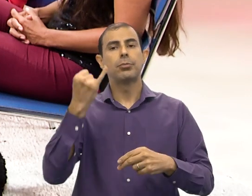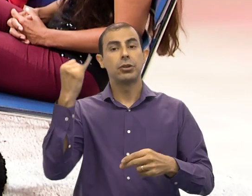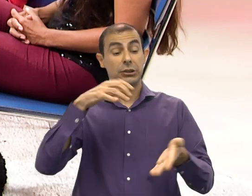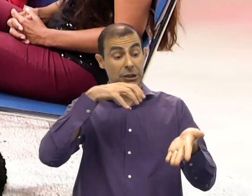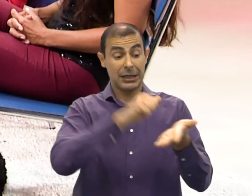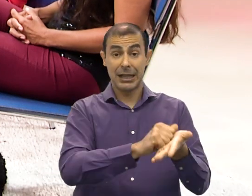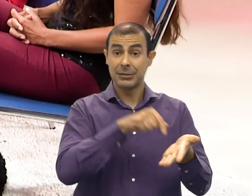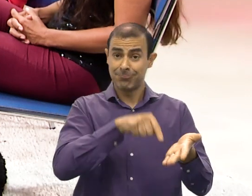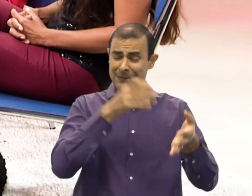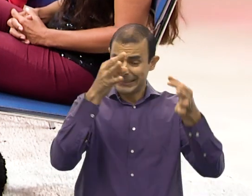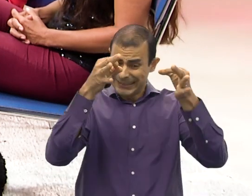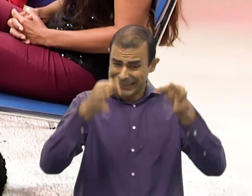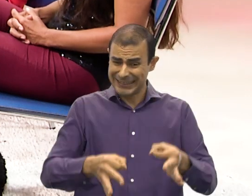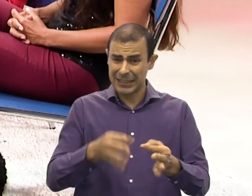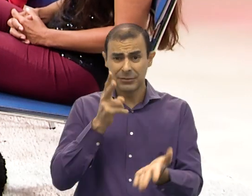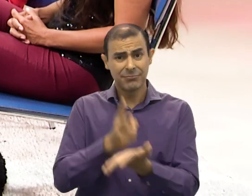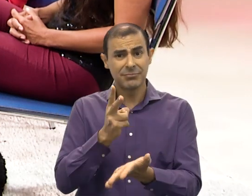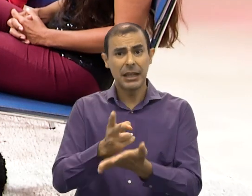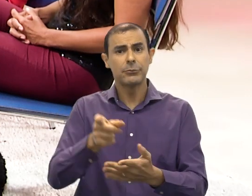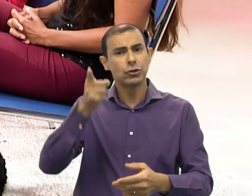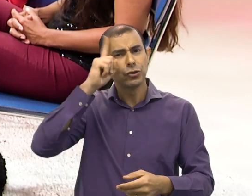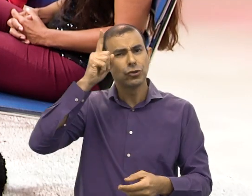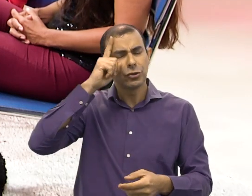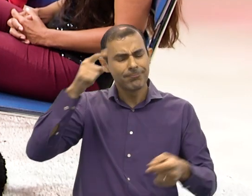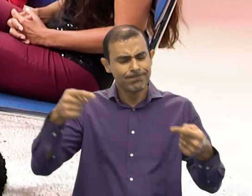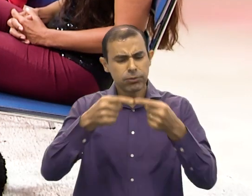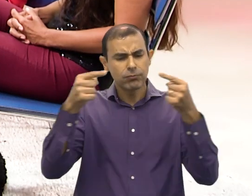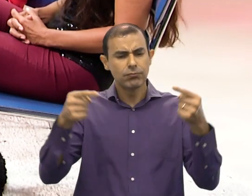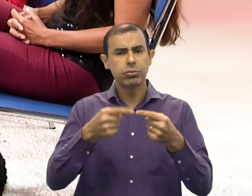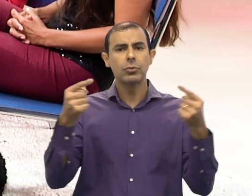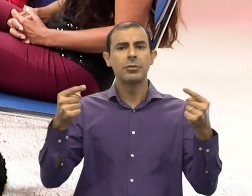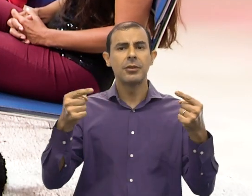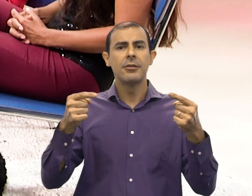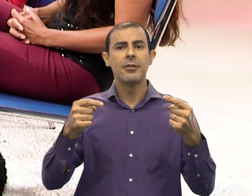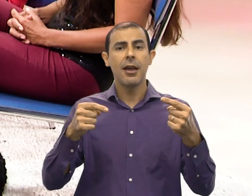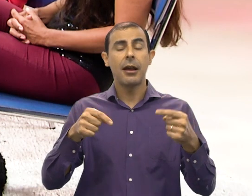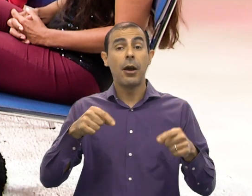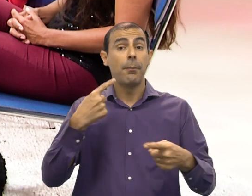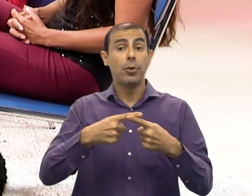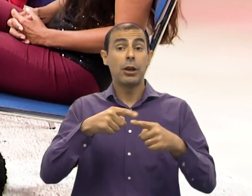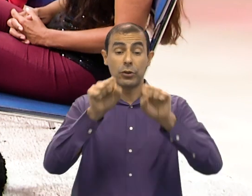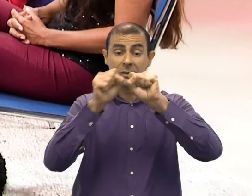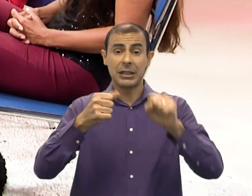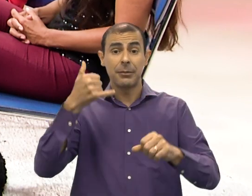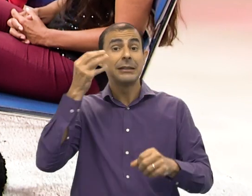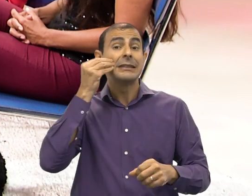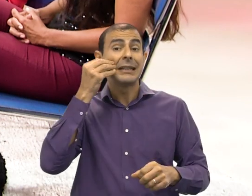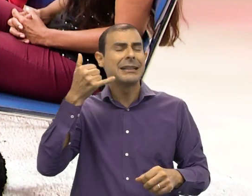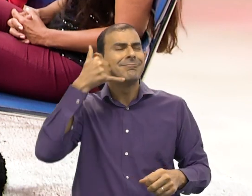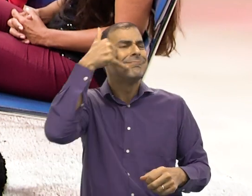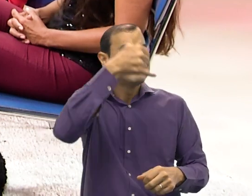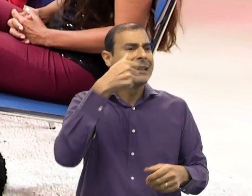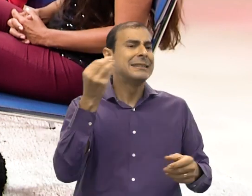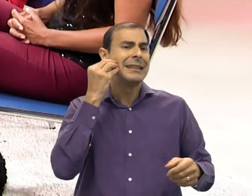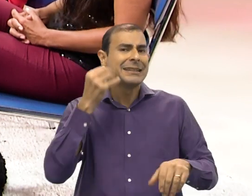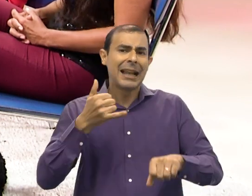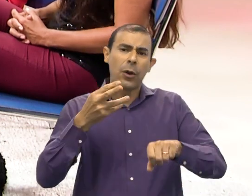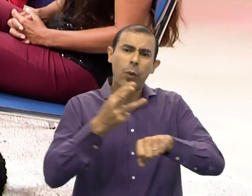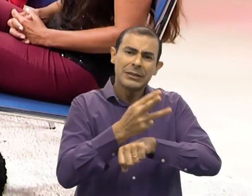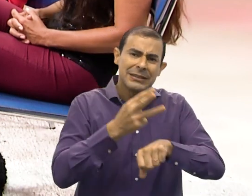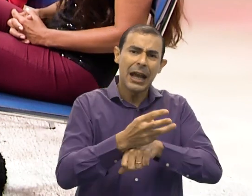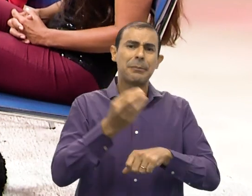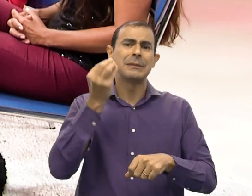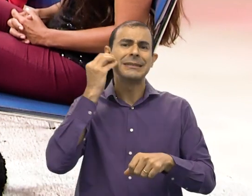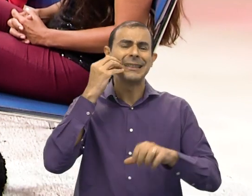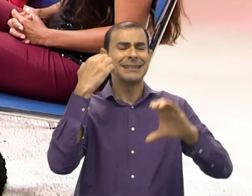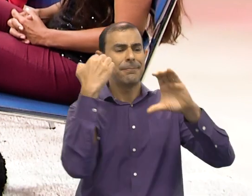informado disso o quanto antes. E o Redome tenta telefone, tenta mensagem, tenta ligar, tenta enviar mensagem de WhatsApp, de texto, de e-mail,